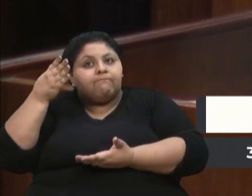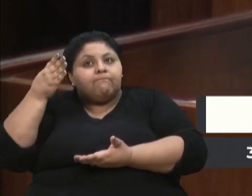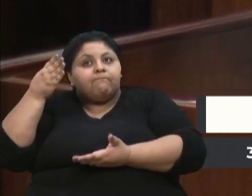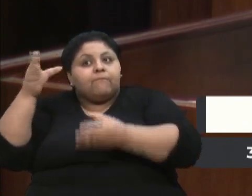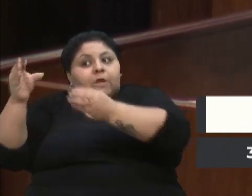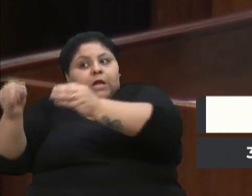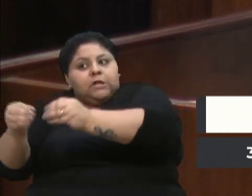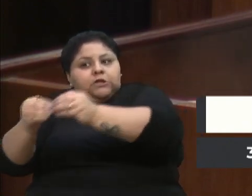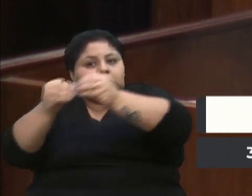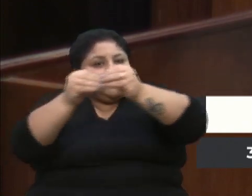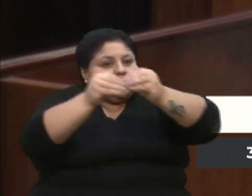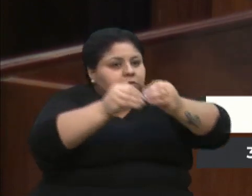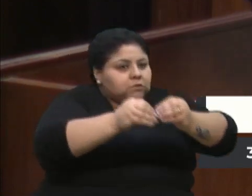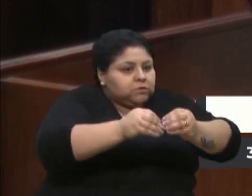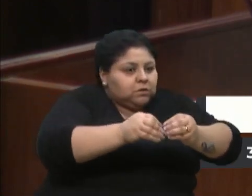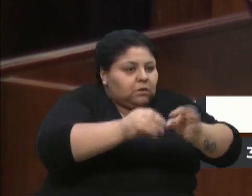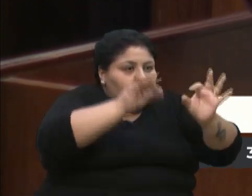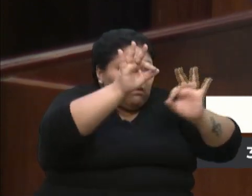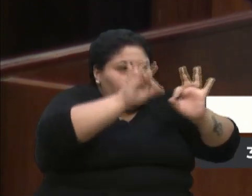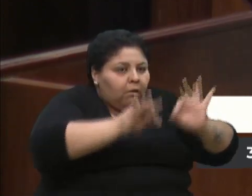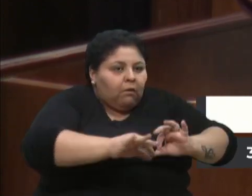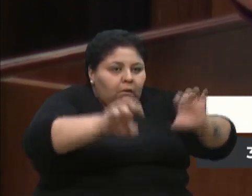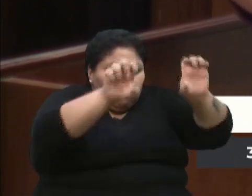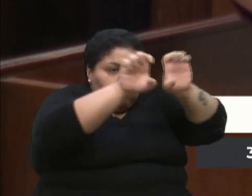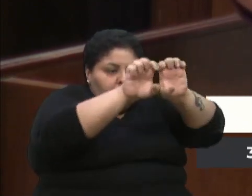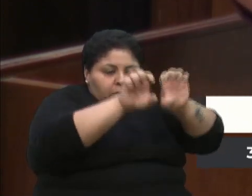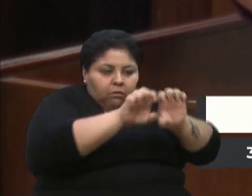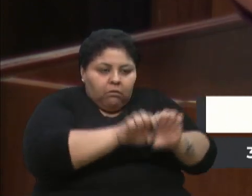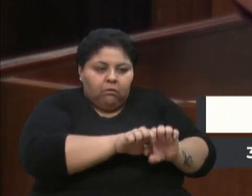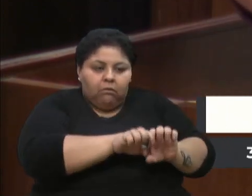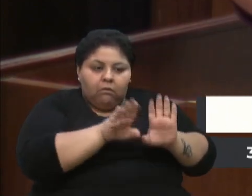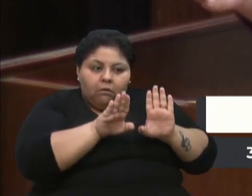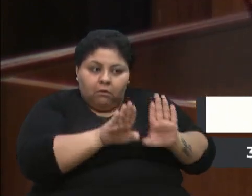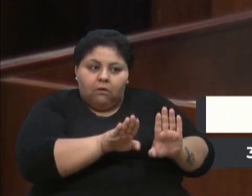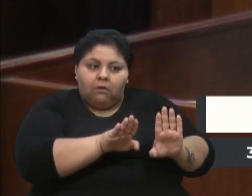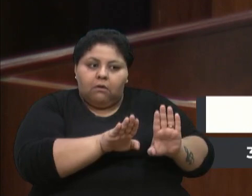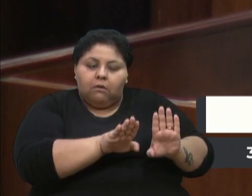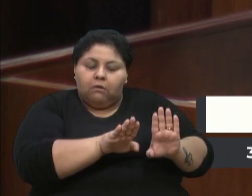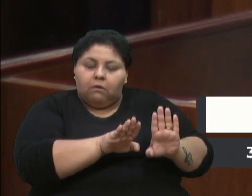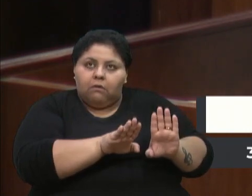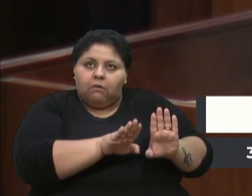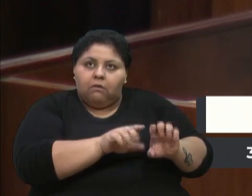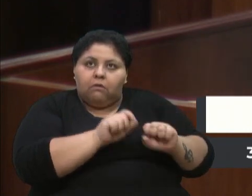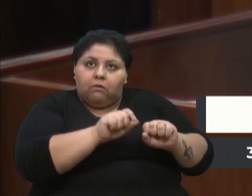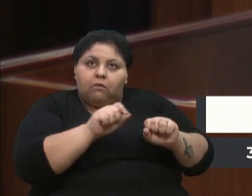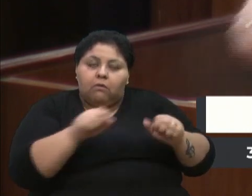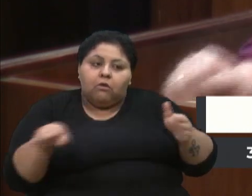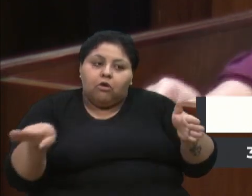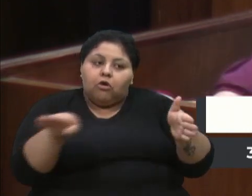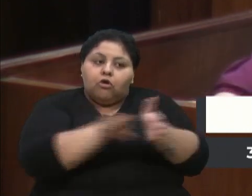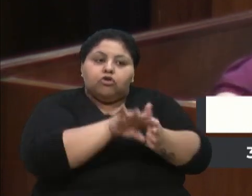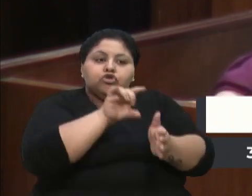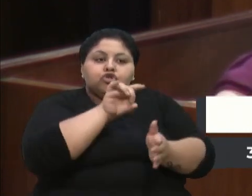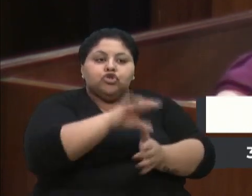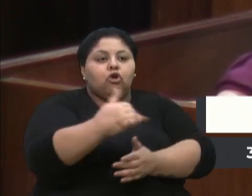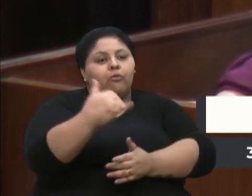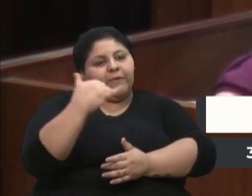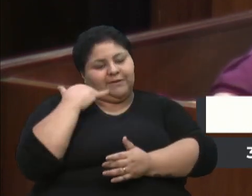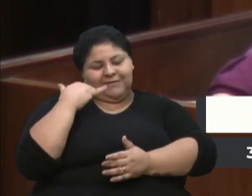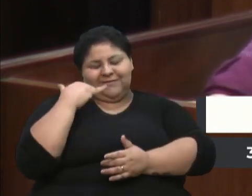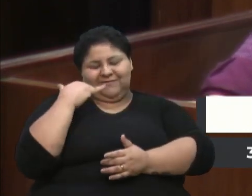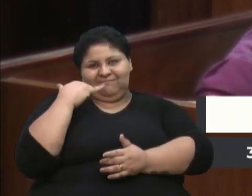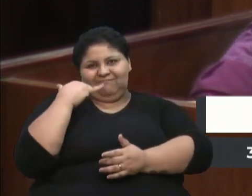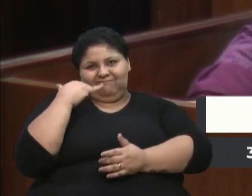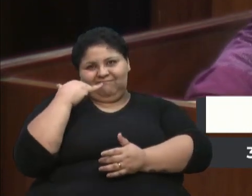lá, montou o gabinete, a estrutura que pôde, que estava ao seu alcance. E o que ele recebeu? Simplesmente uma ligação